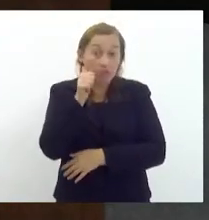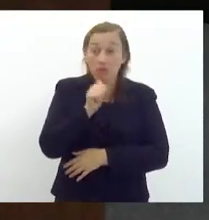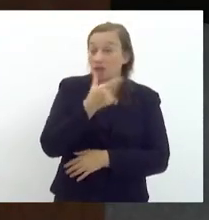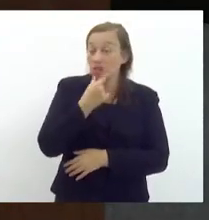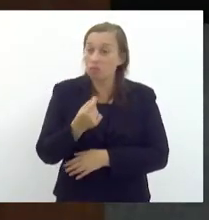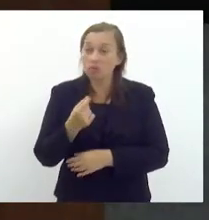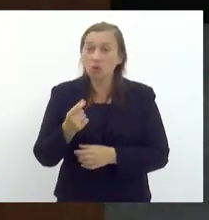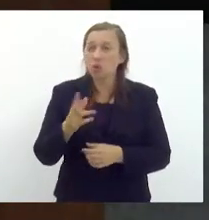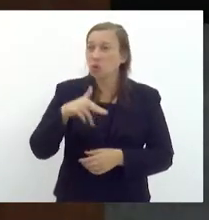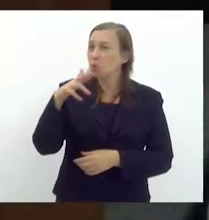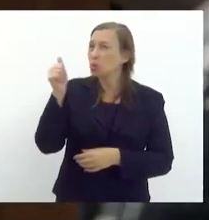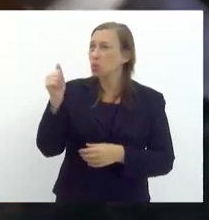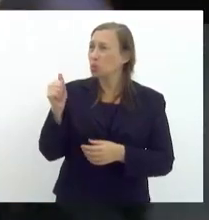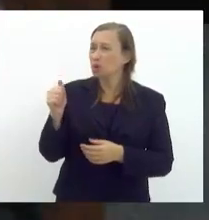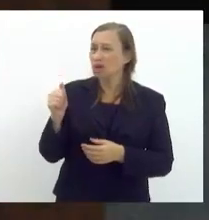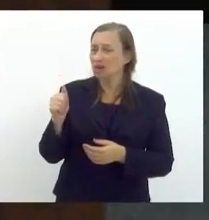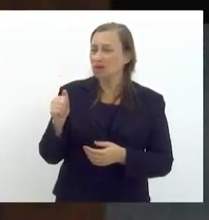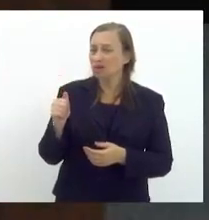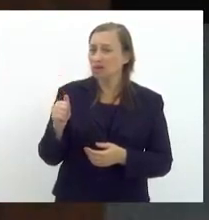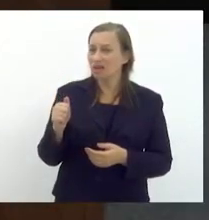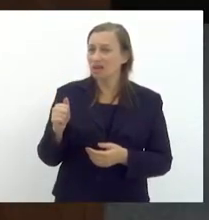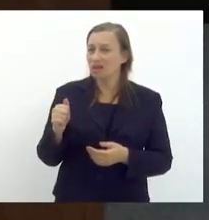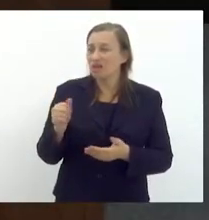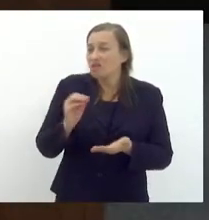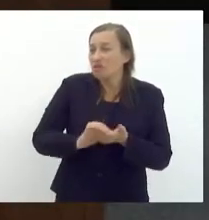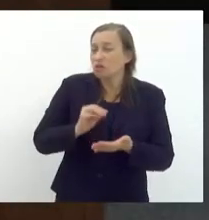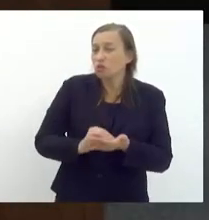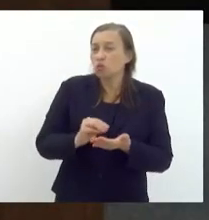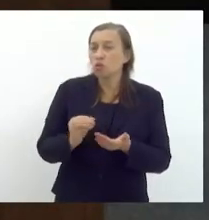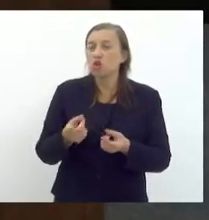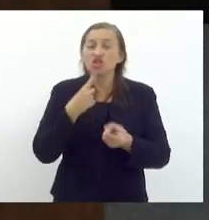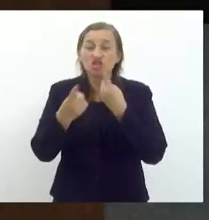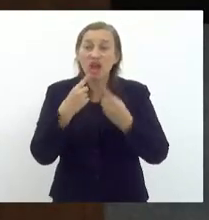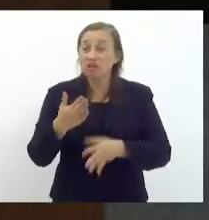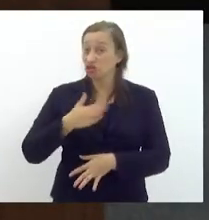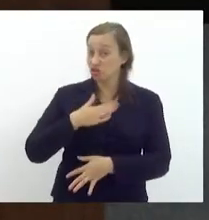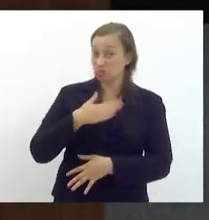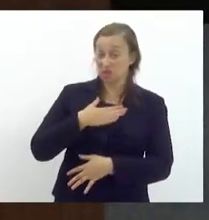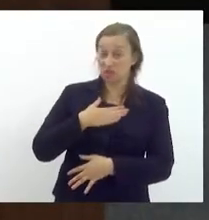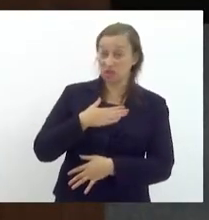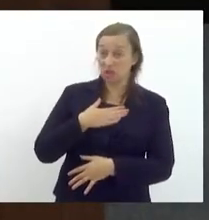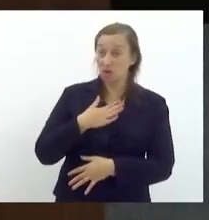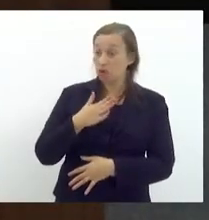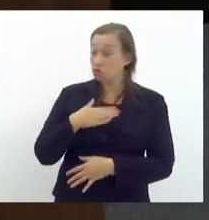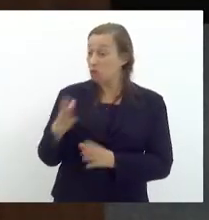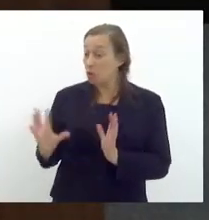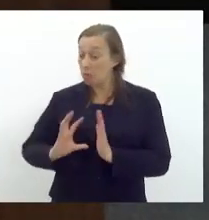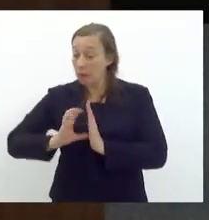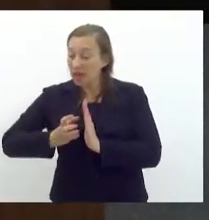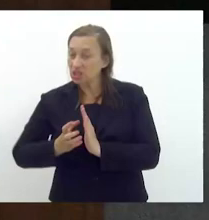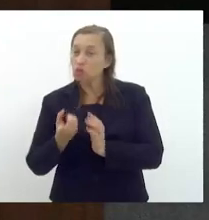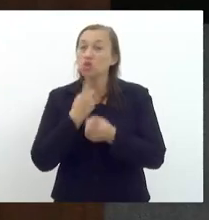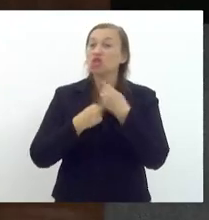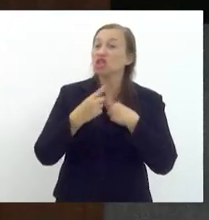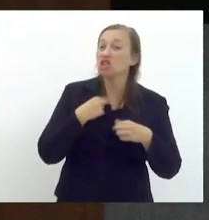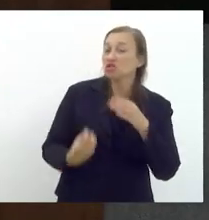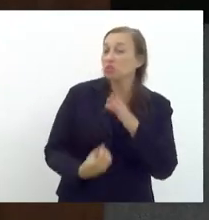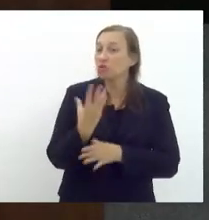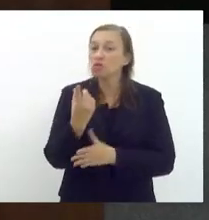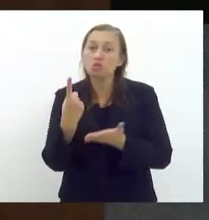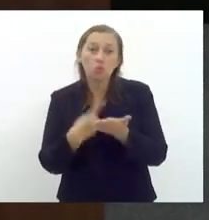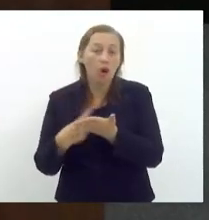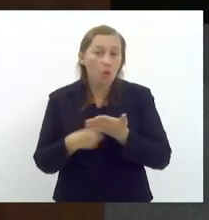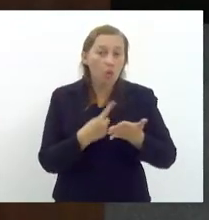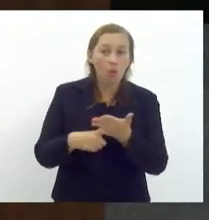que jamais faltou diálogo da nossa parte jamais faltou de nós ou a a o desejo de produzir um